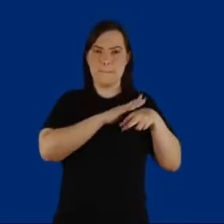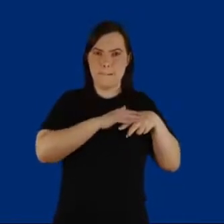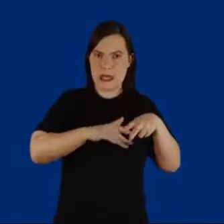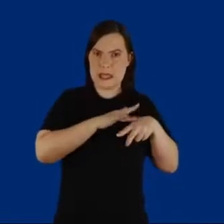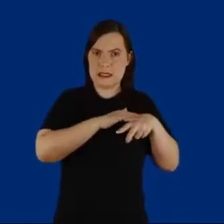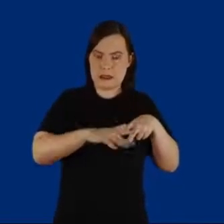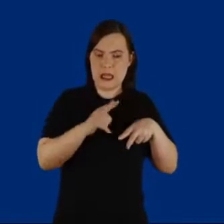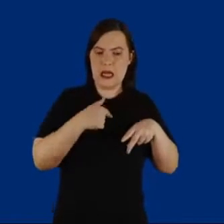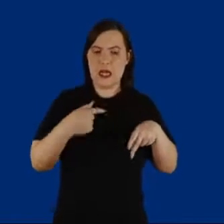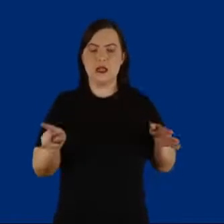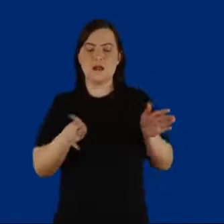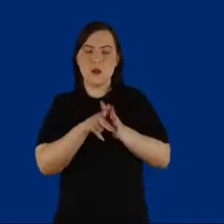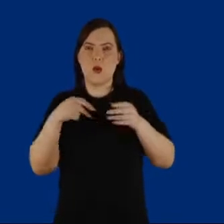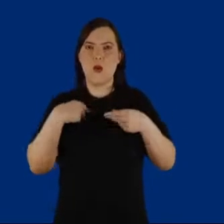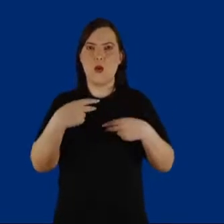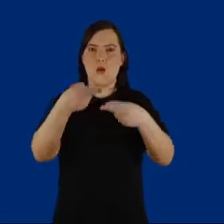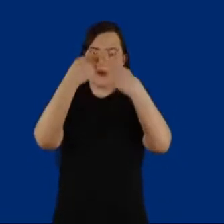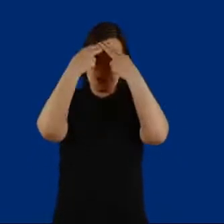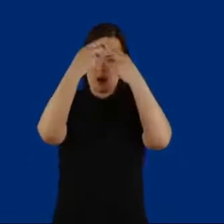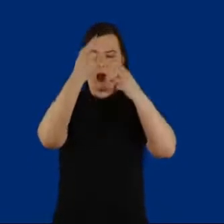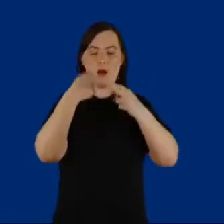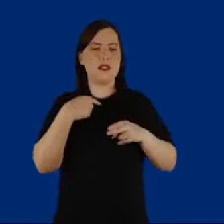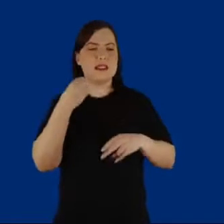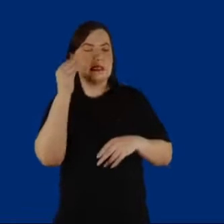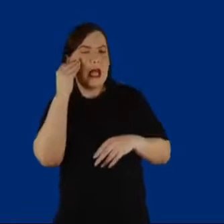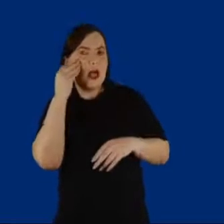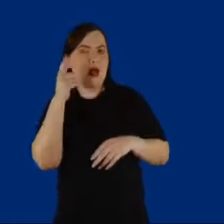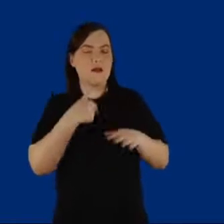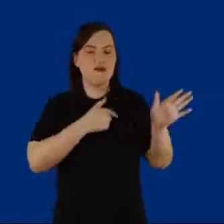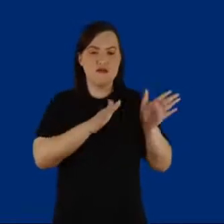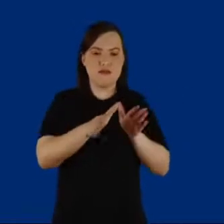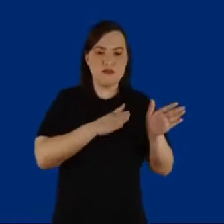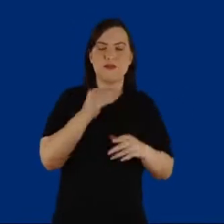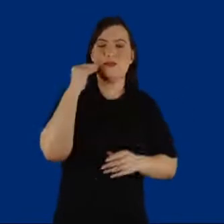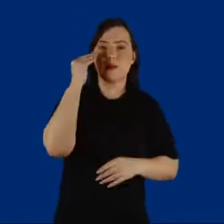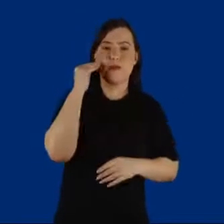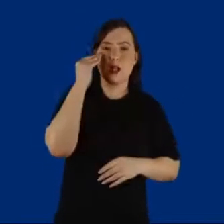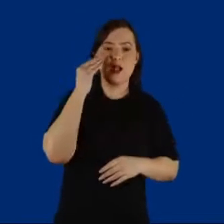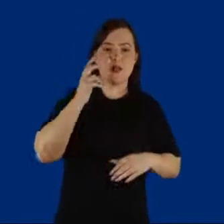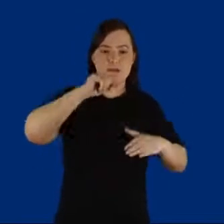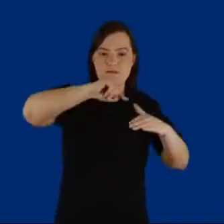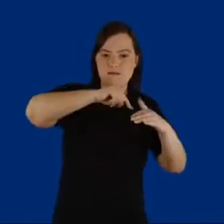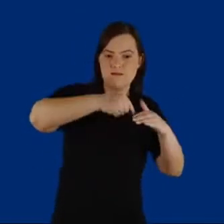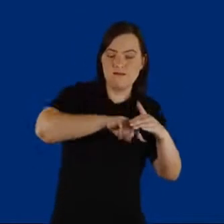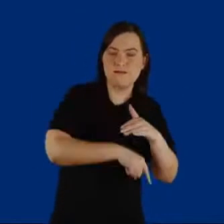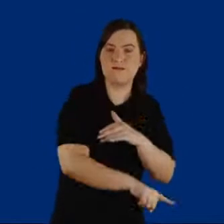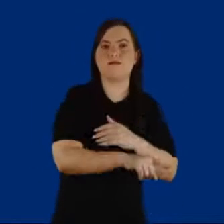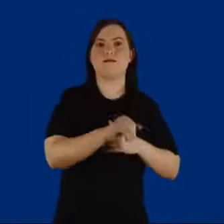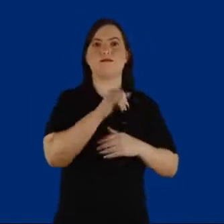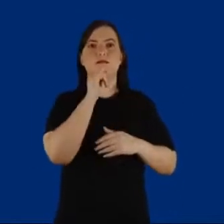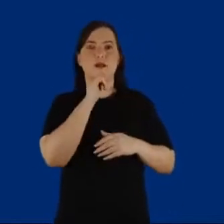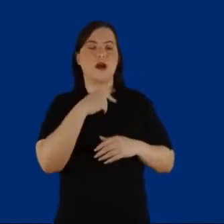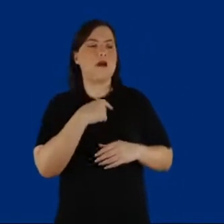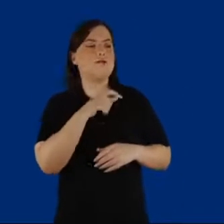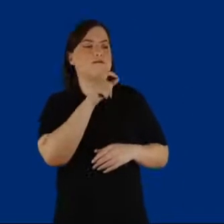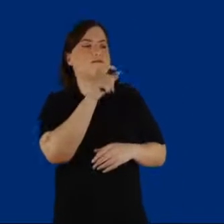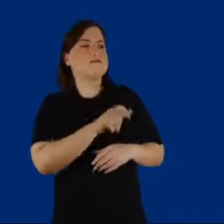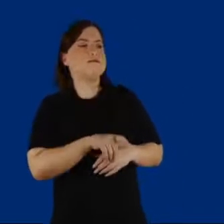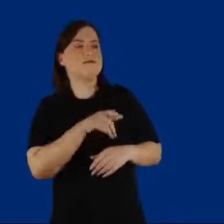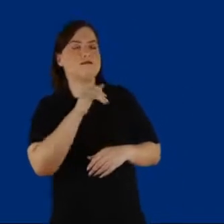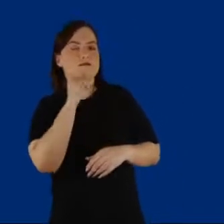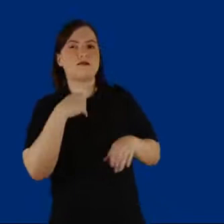pacientes. Novamente, ele está tentando acessar essas experiências profundas. Isso é algo que